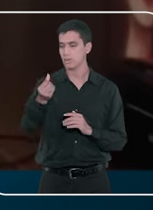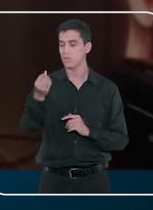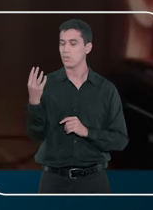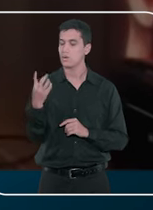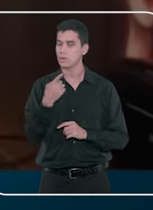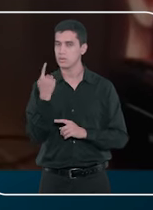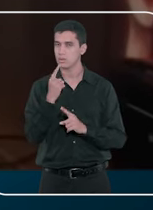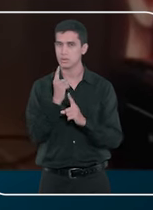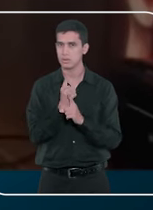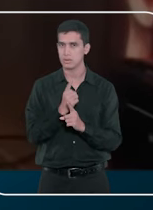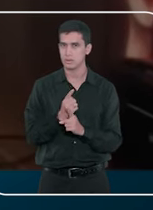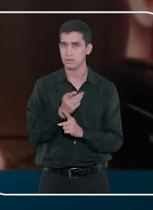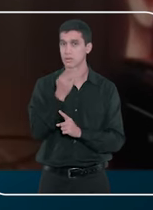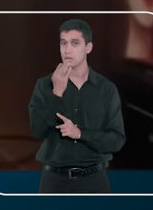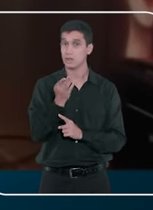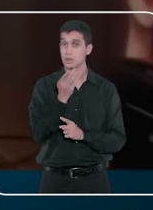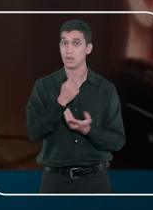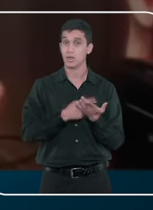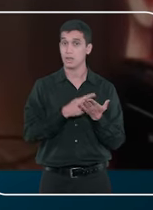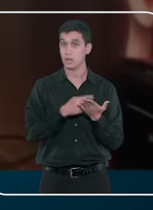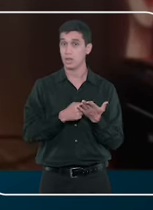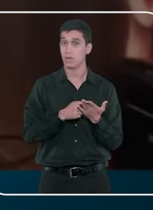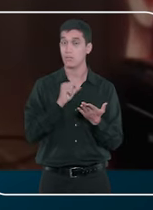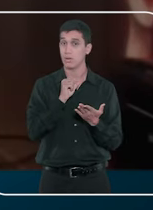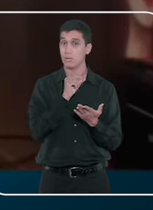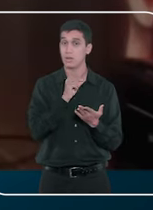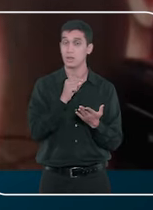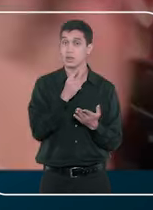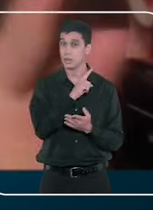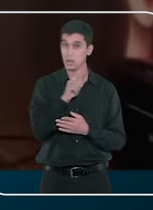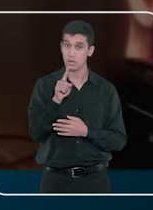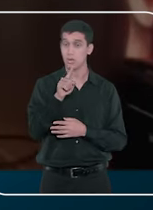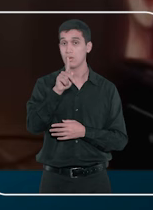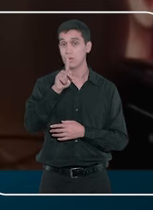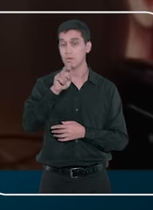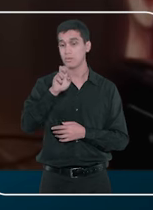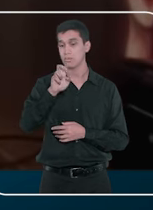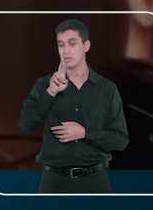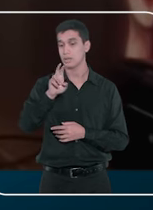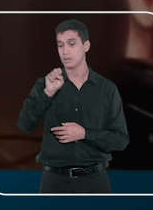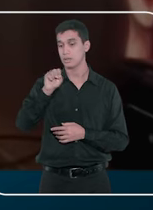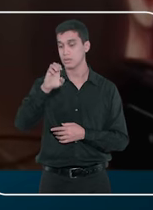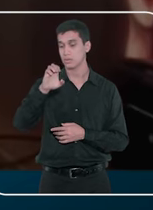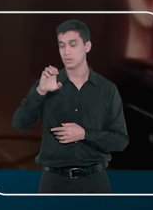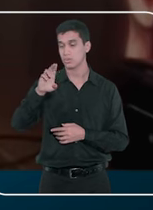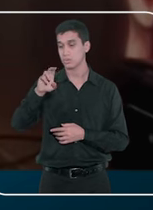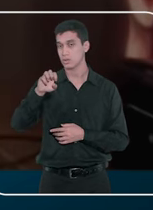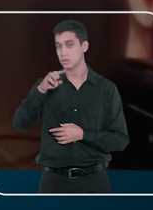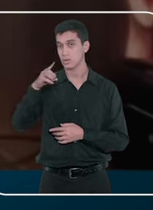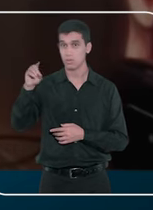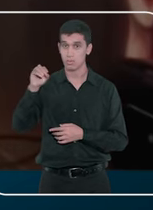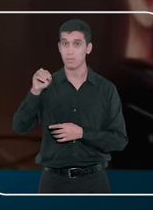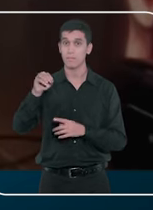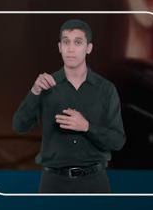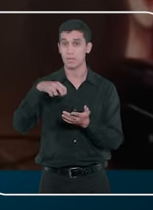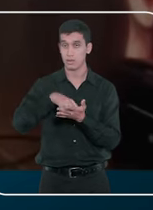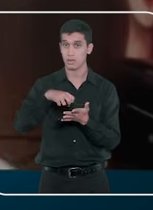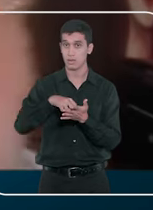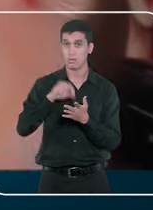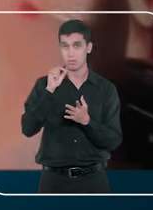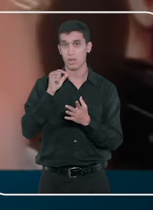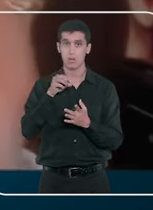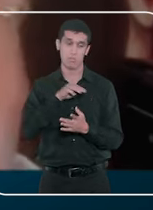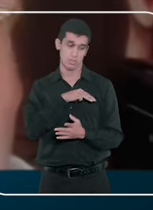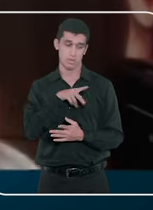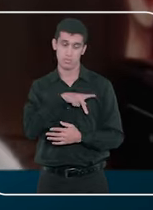o acordo, este sim, de não persecução. Vejam bem, esses quatro institutos constituem aquilo que nós